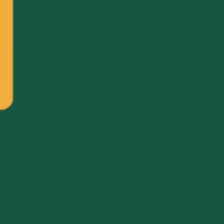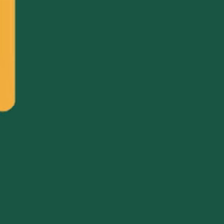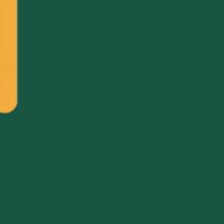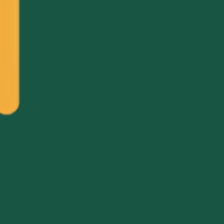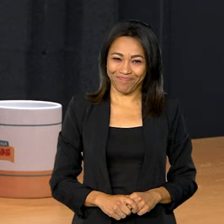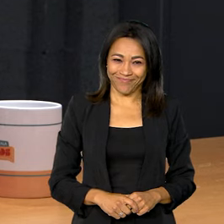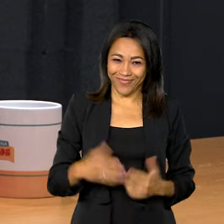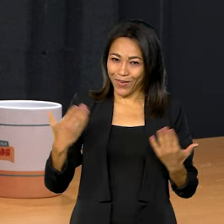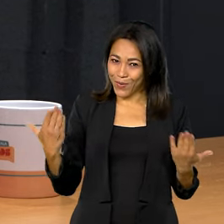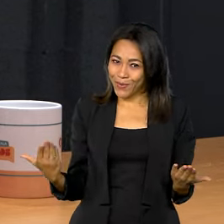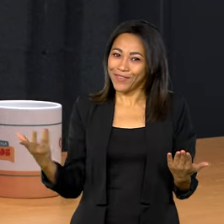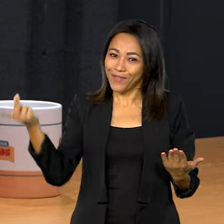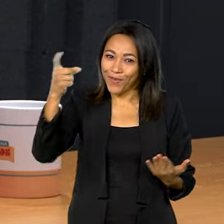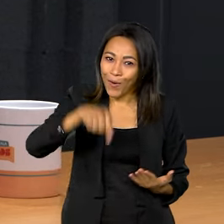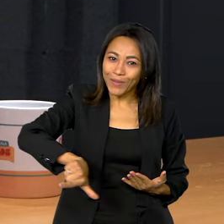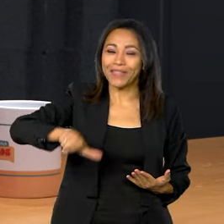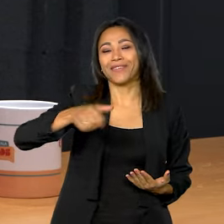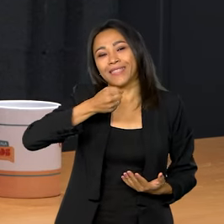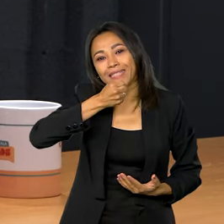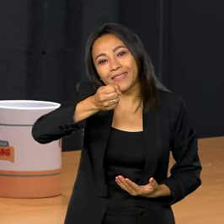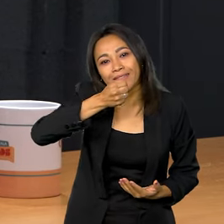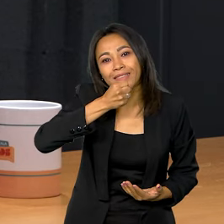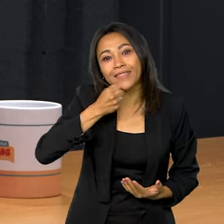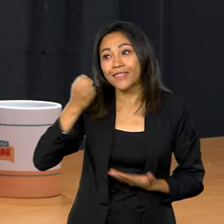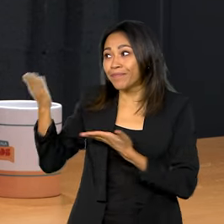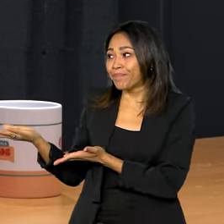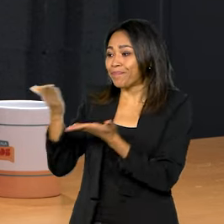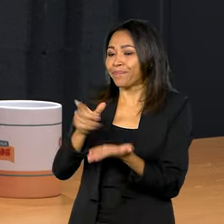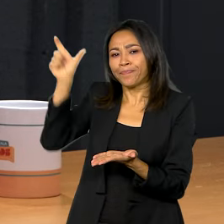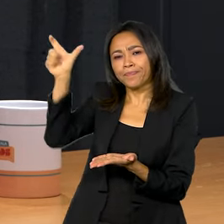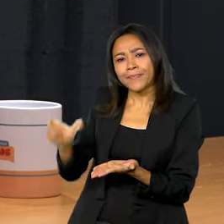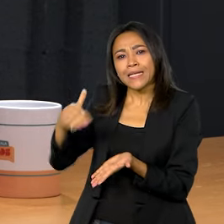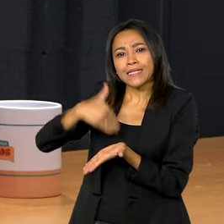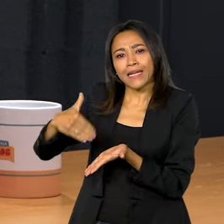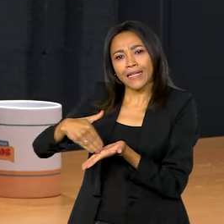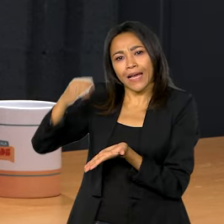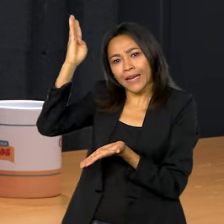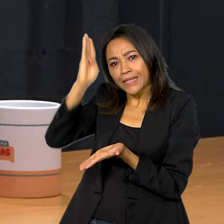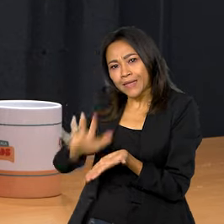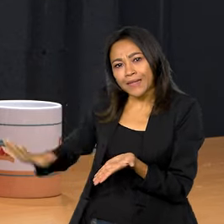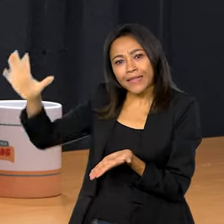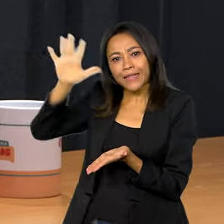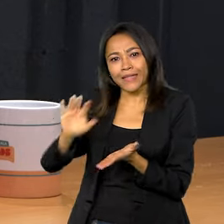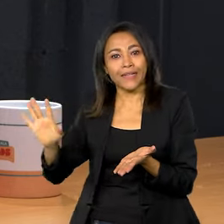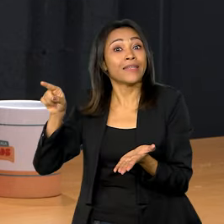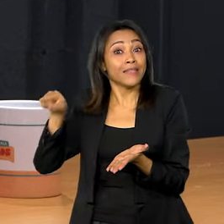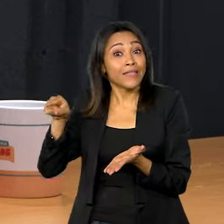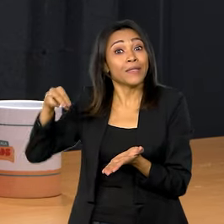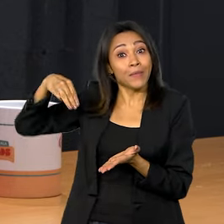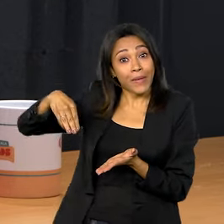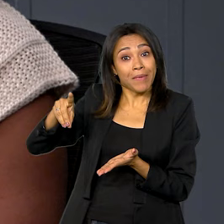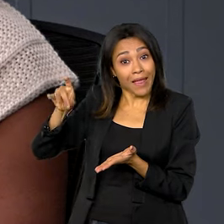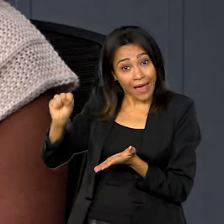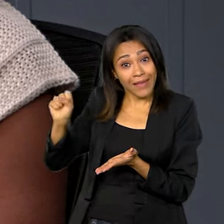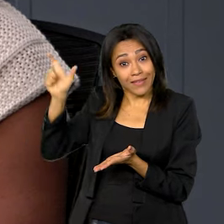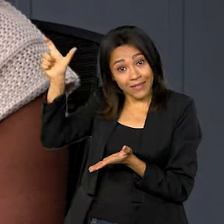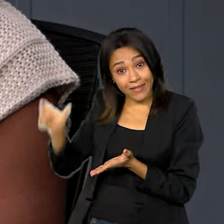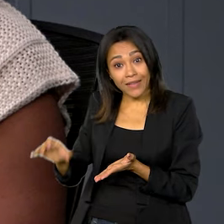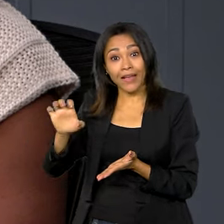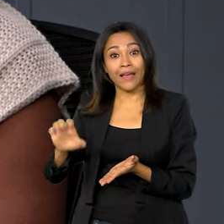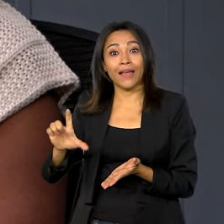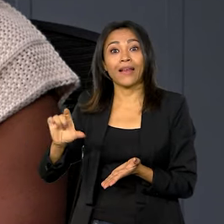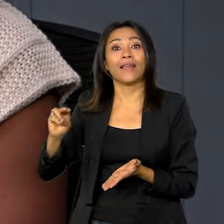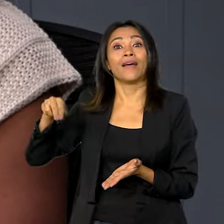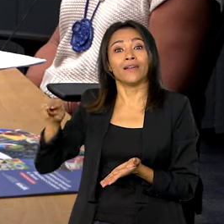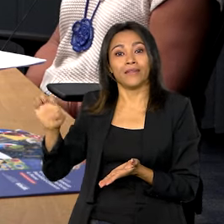vocês o fal MDS está de volta e rece re hoje a secretária Nacional de renda de cidadania do MDS Eliane